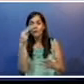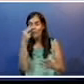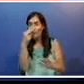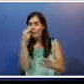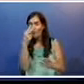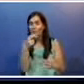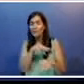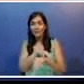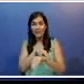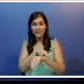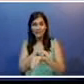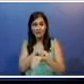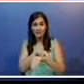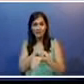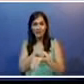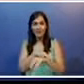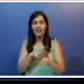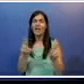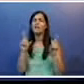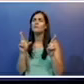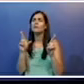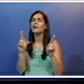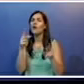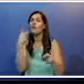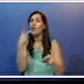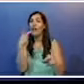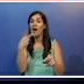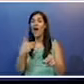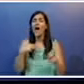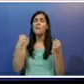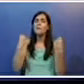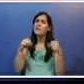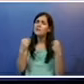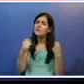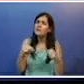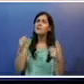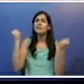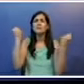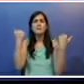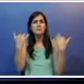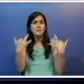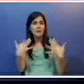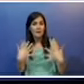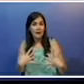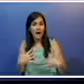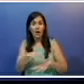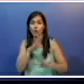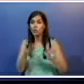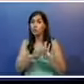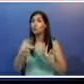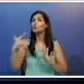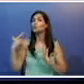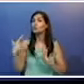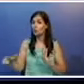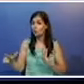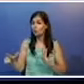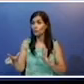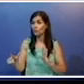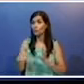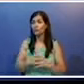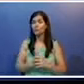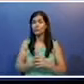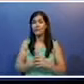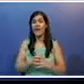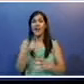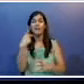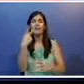verdes? E ela lhes dirá então: é preciso explicar-lhes tudo de novo. Ela